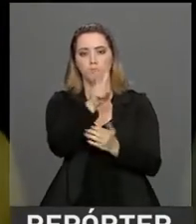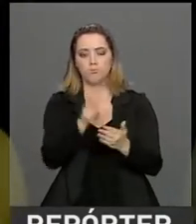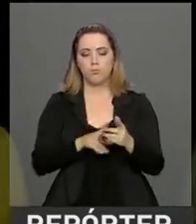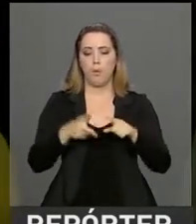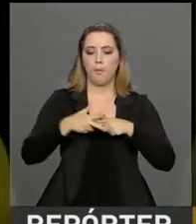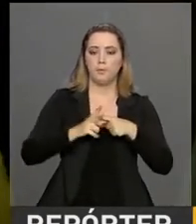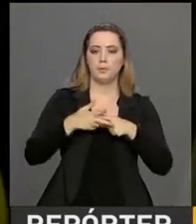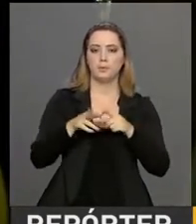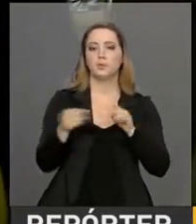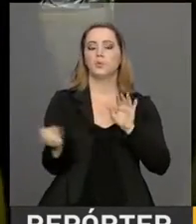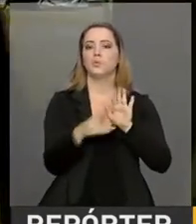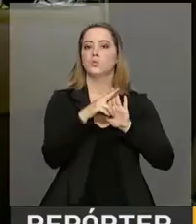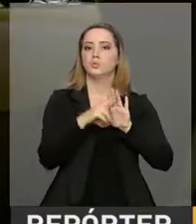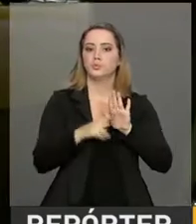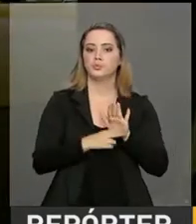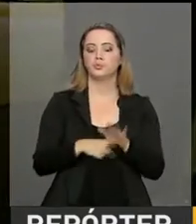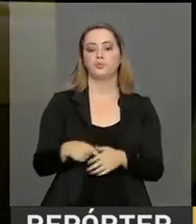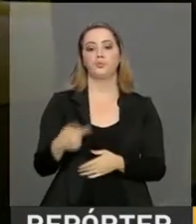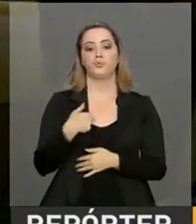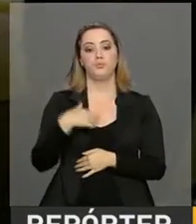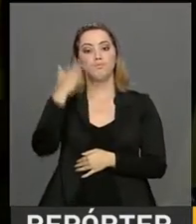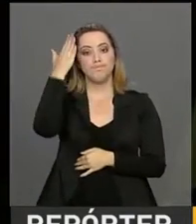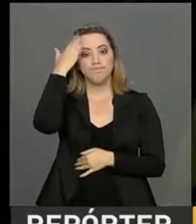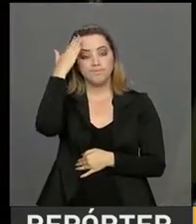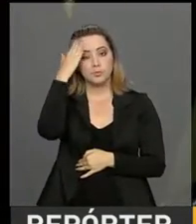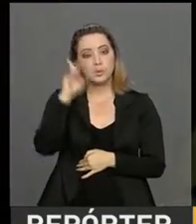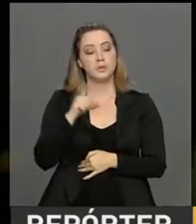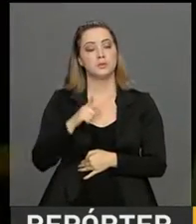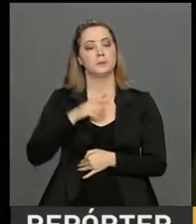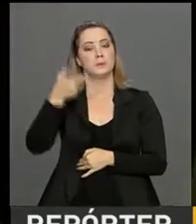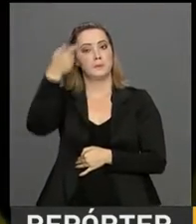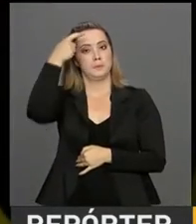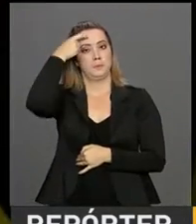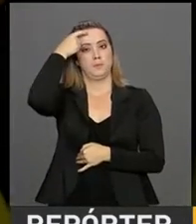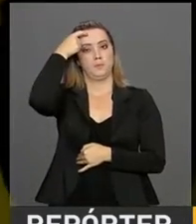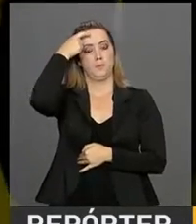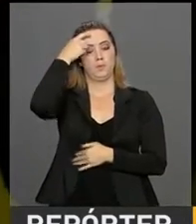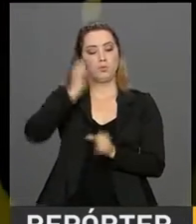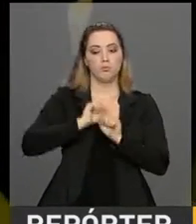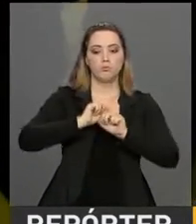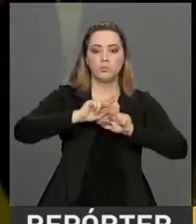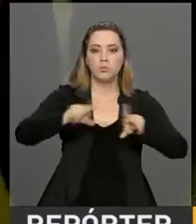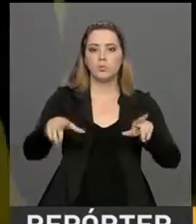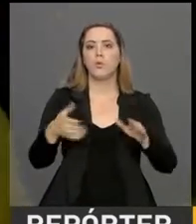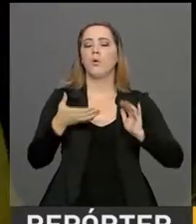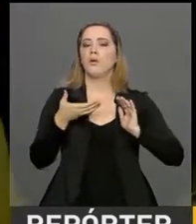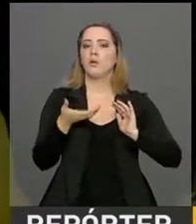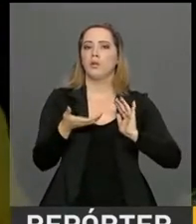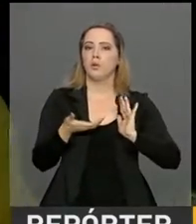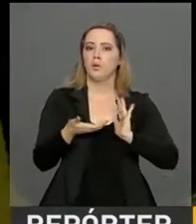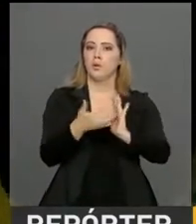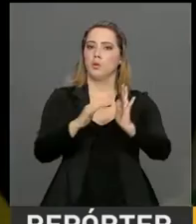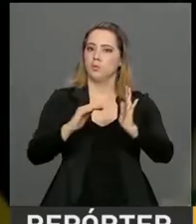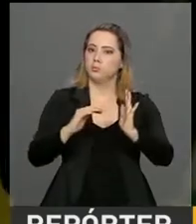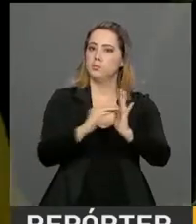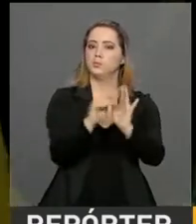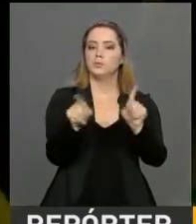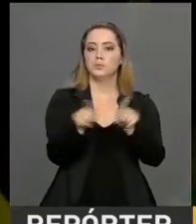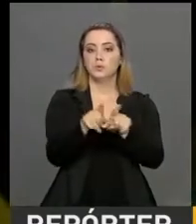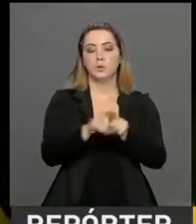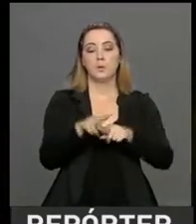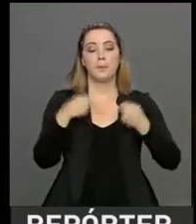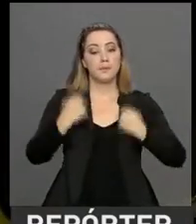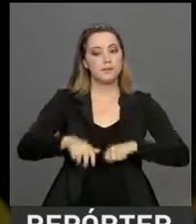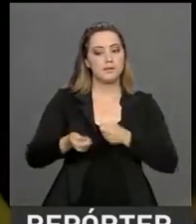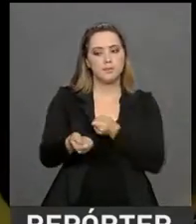que há uma consciência generalizada, sobretudo no parlamento, da necessidade de nós equilibrarmos a